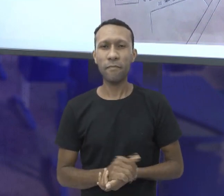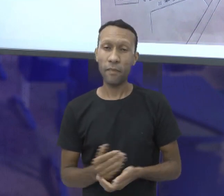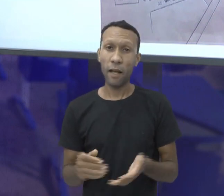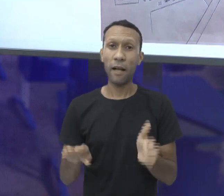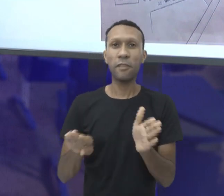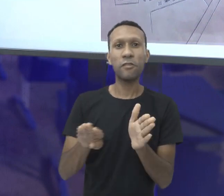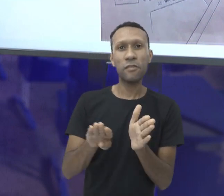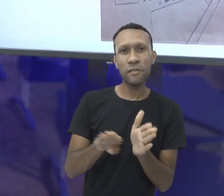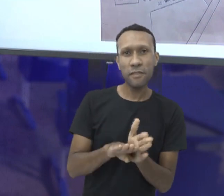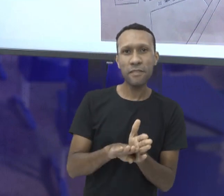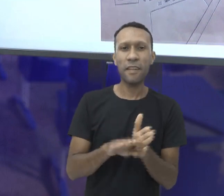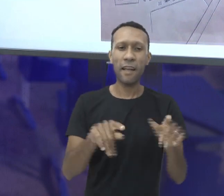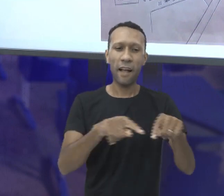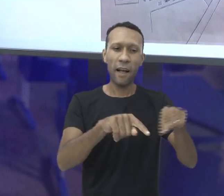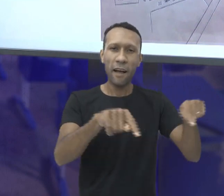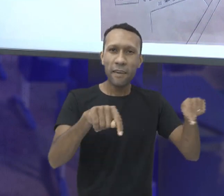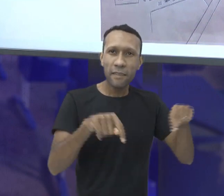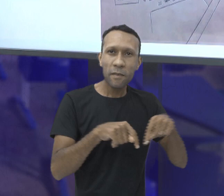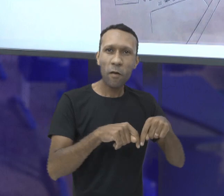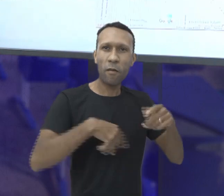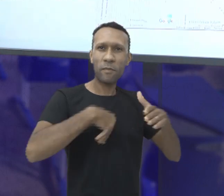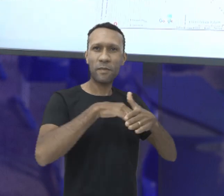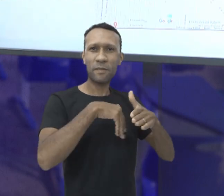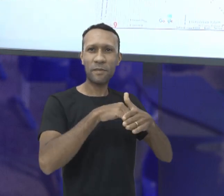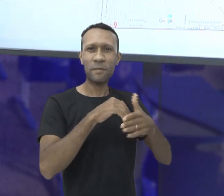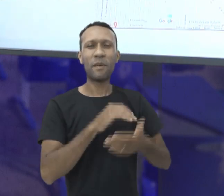ao estádio Lacerdão.